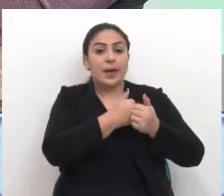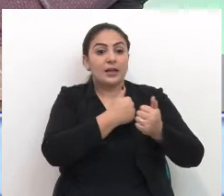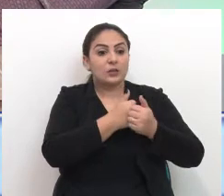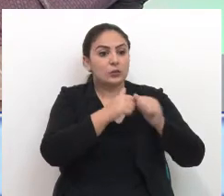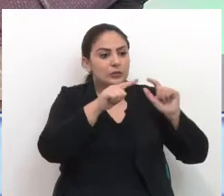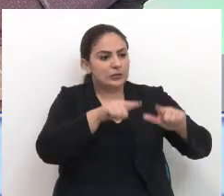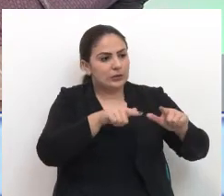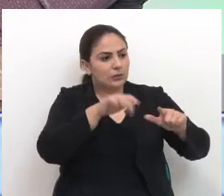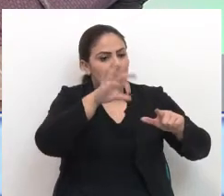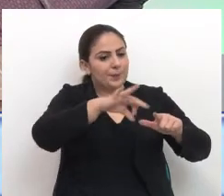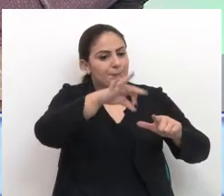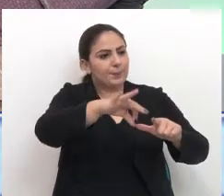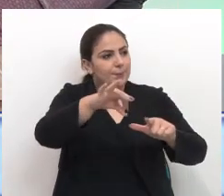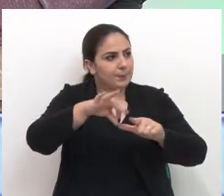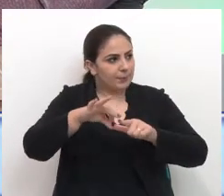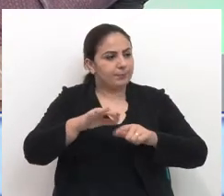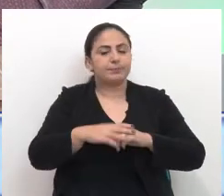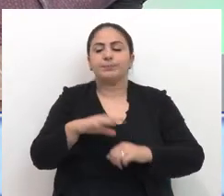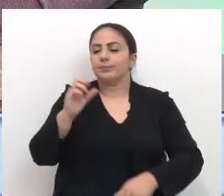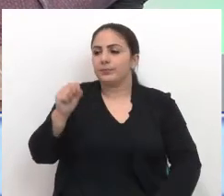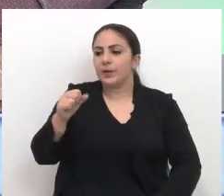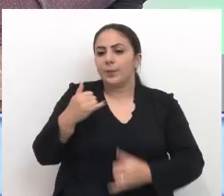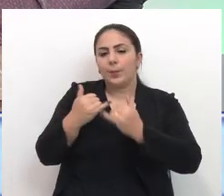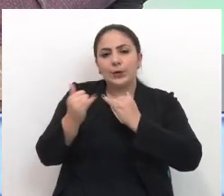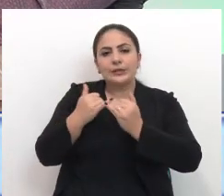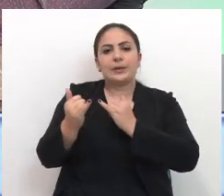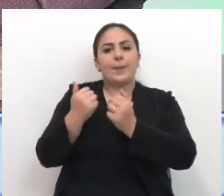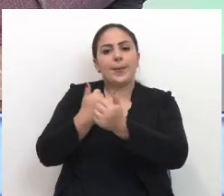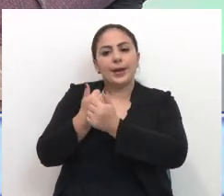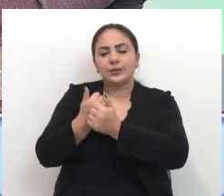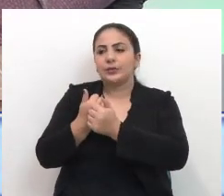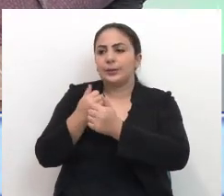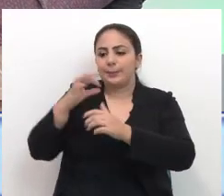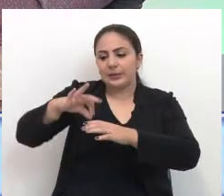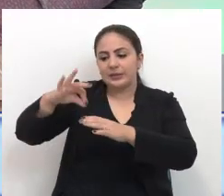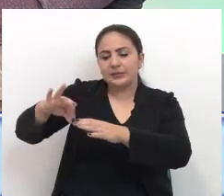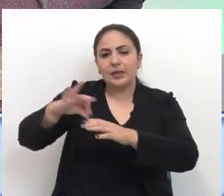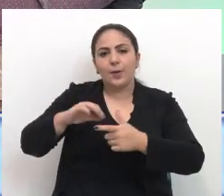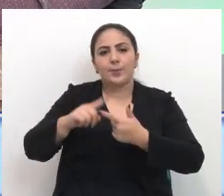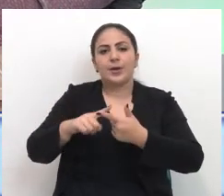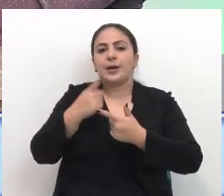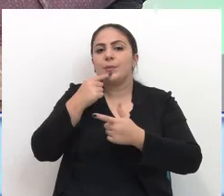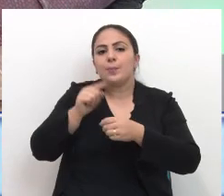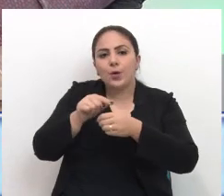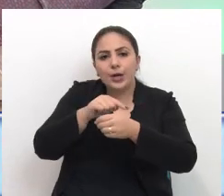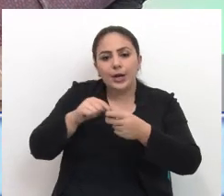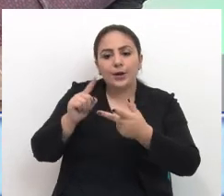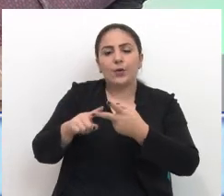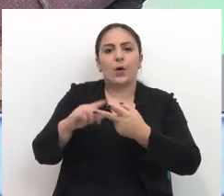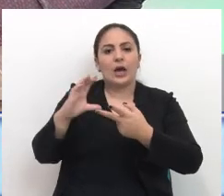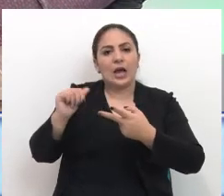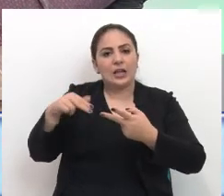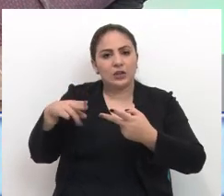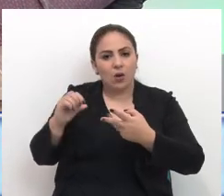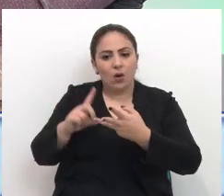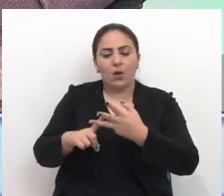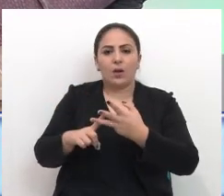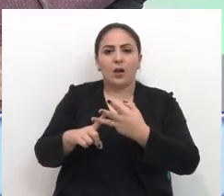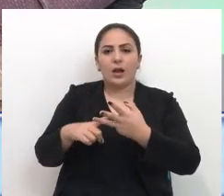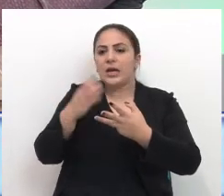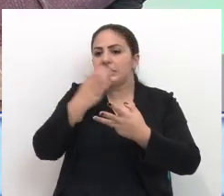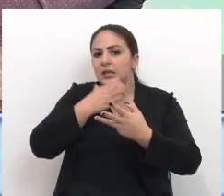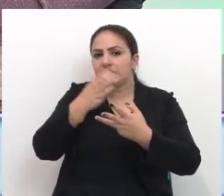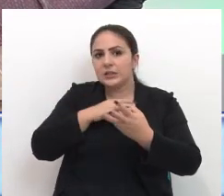de plantações. Sim, perto de plantações, tipo morango, canola, maçã,